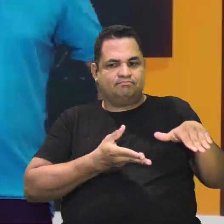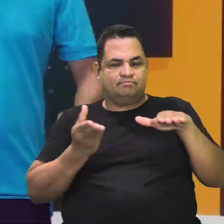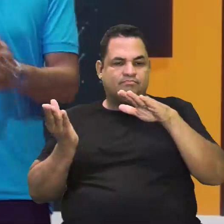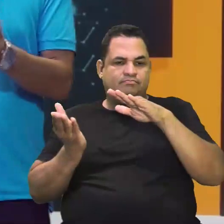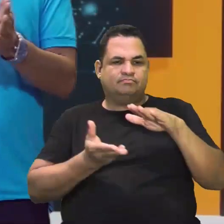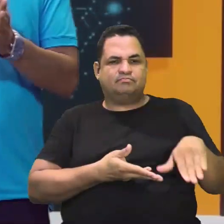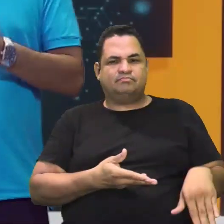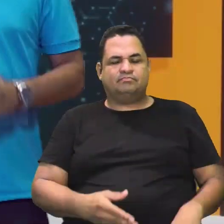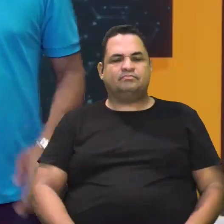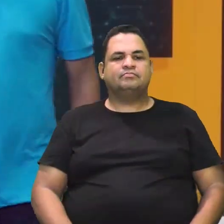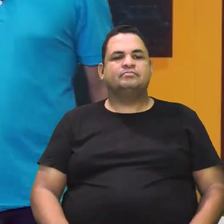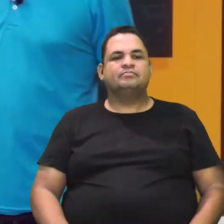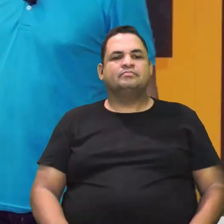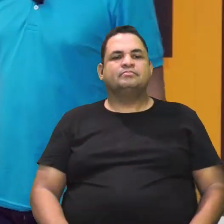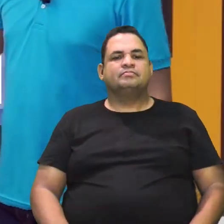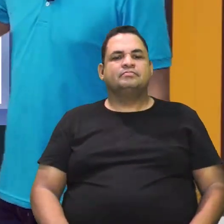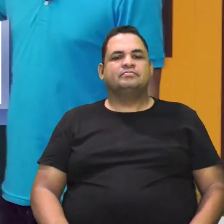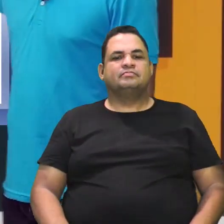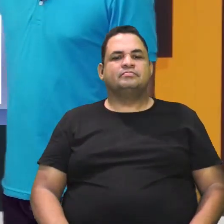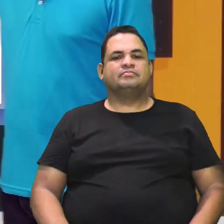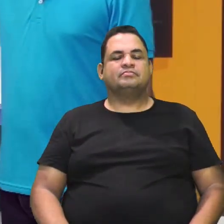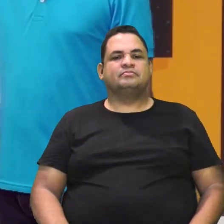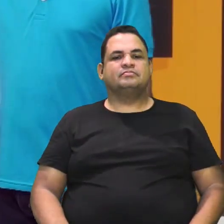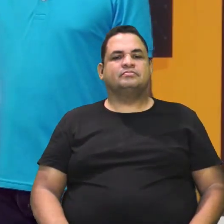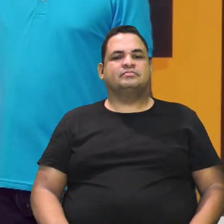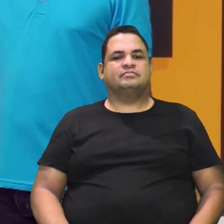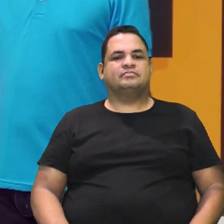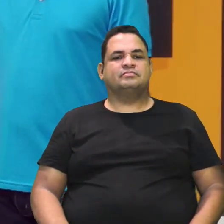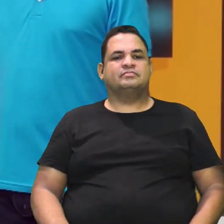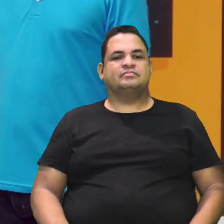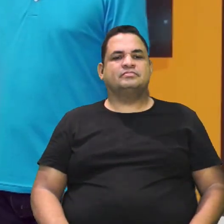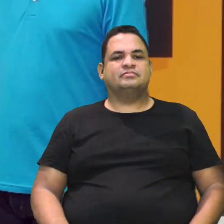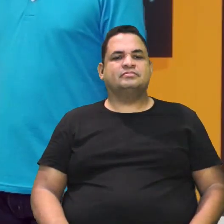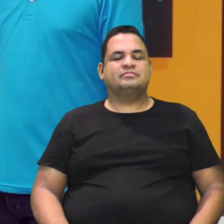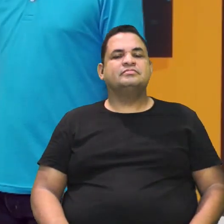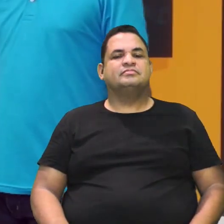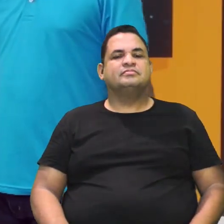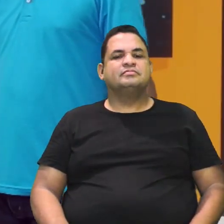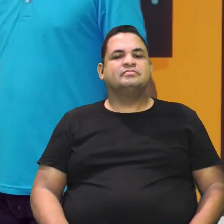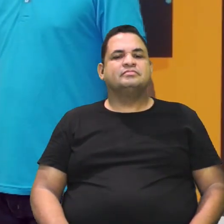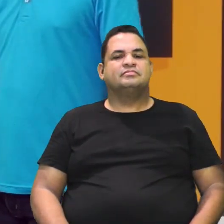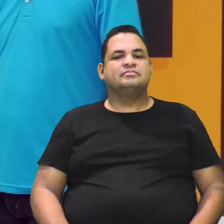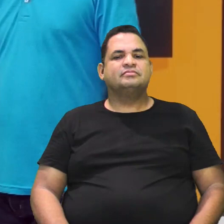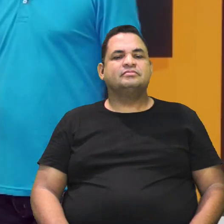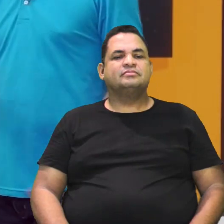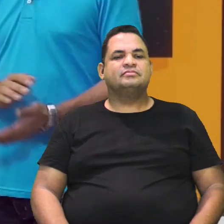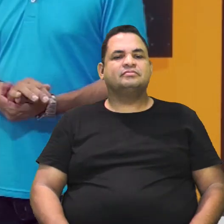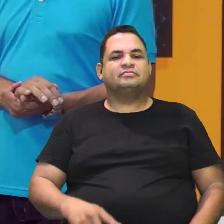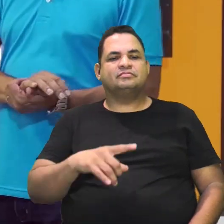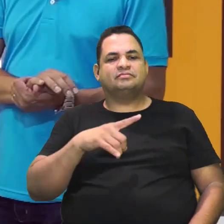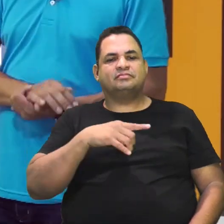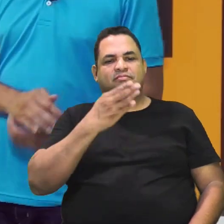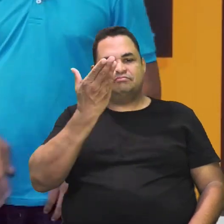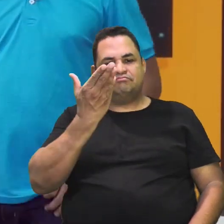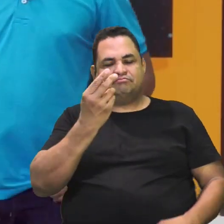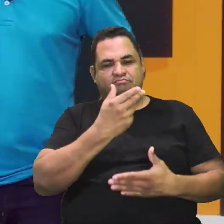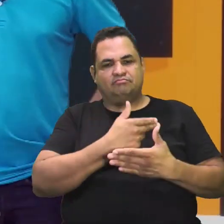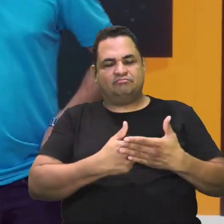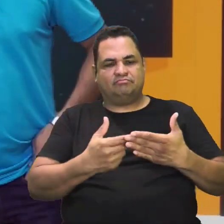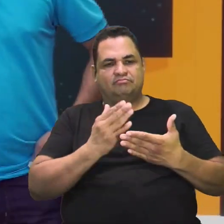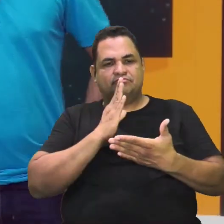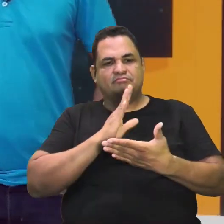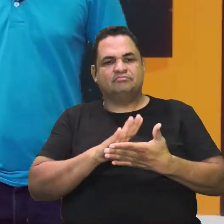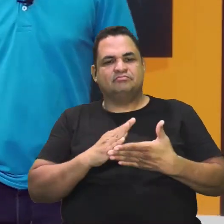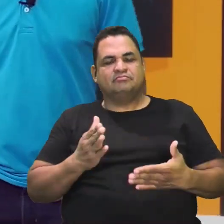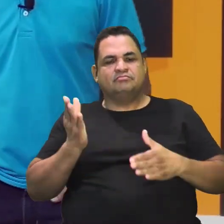verdade? Olha aqui, observa junto com a gente aqui, bandeira do Rio Grande do Sul, só retas paralelas, ó. E aí tem o brasão ali no meio, né? Mas